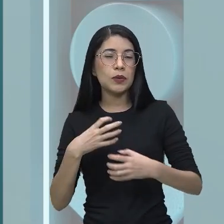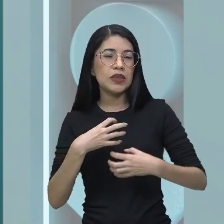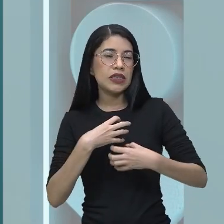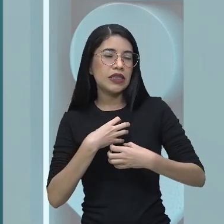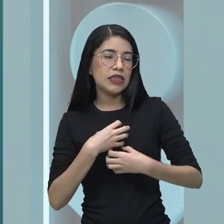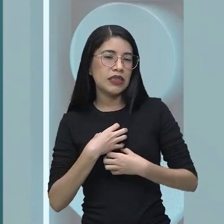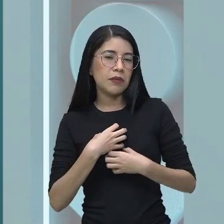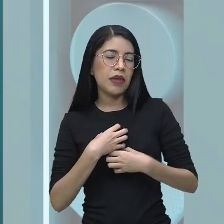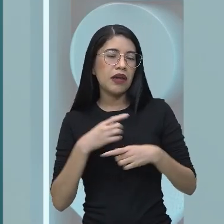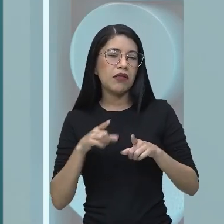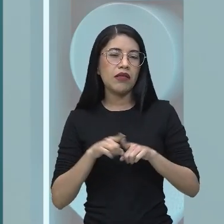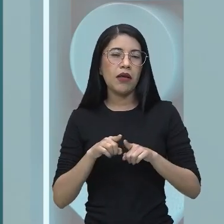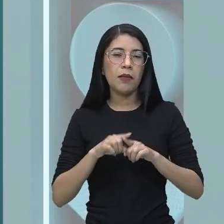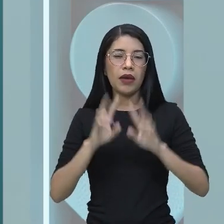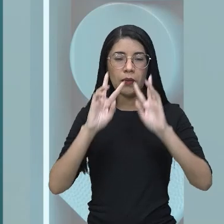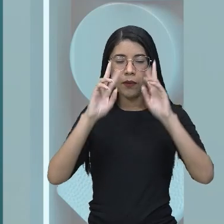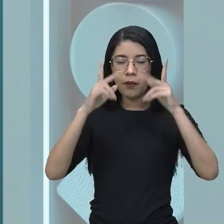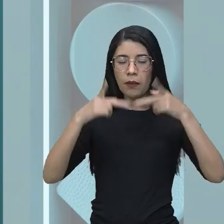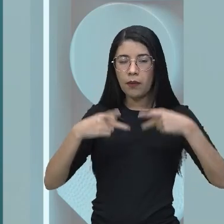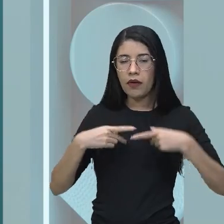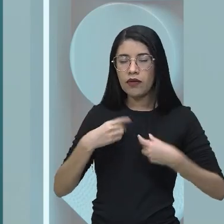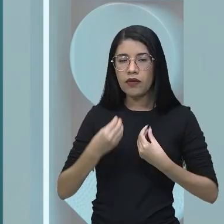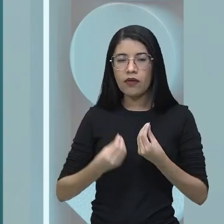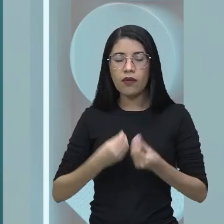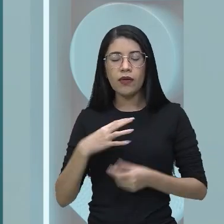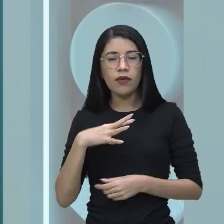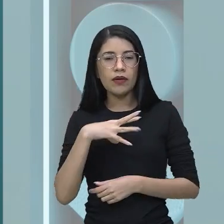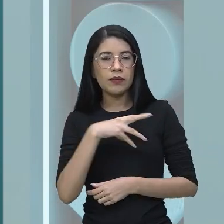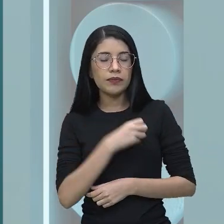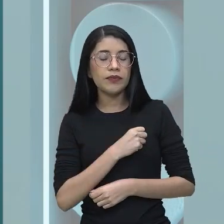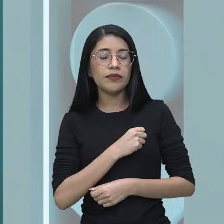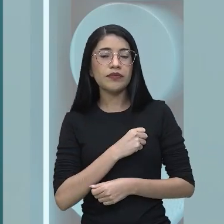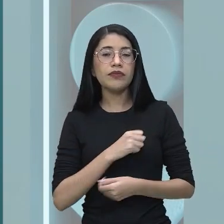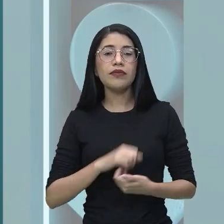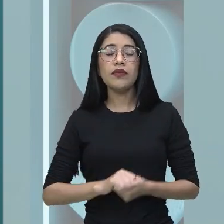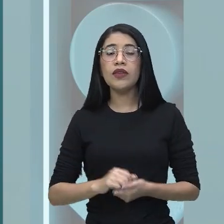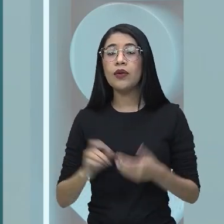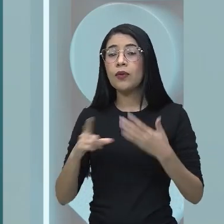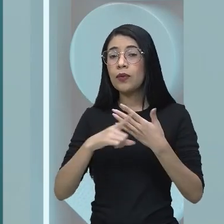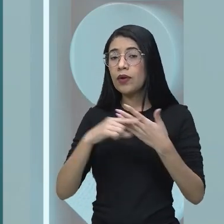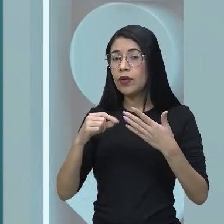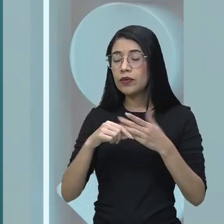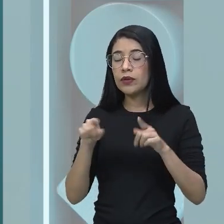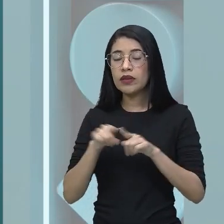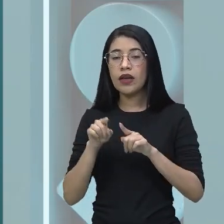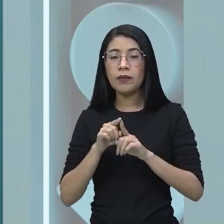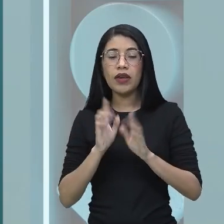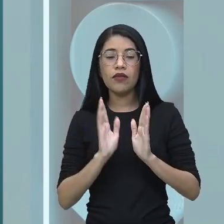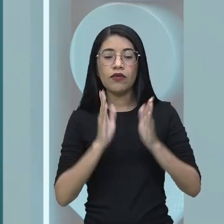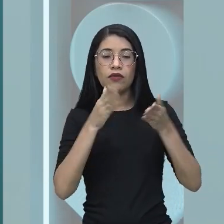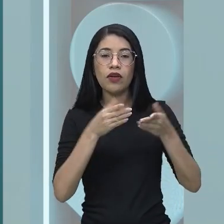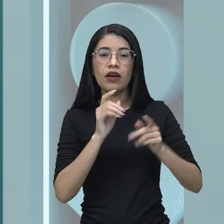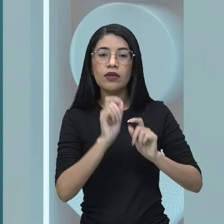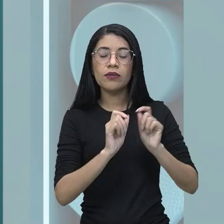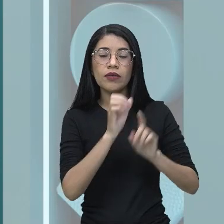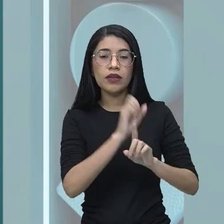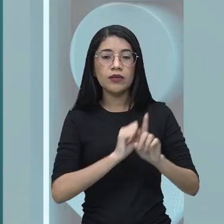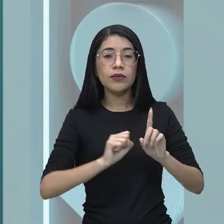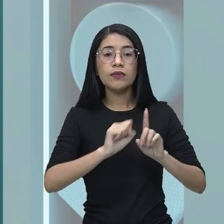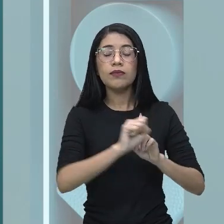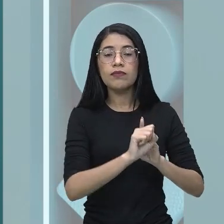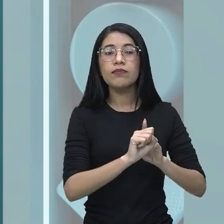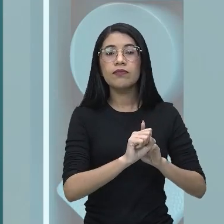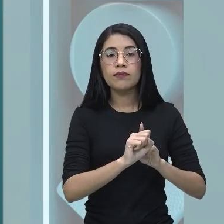questões humanas certo do sentimento amoroso Vinícius de Moraes também tem o olhar social tem um